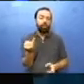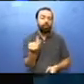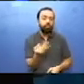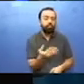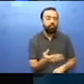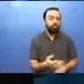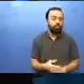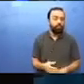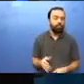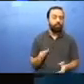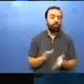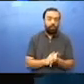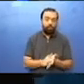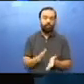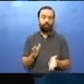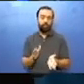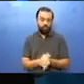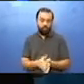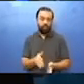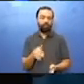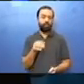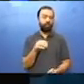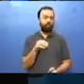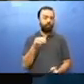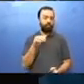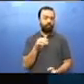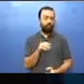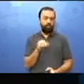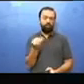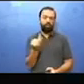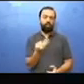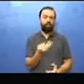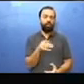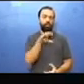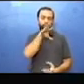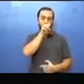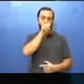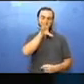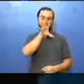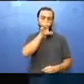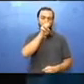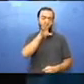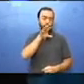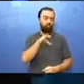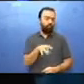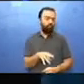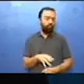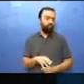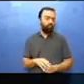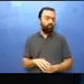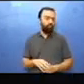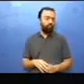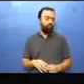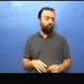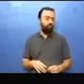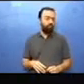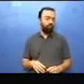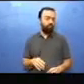lá? Peixinhos. Quantas vezes? Vamos confirmar se você contou certo na sua casa?